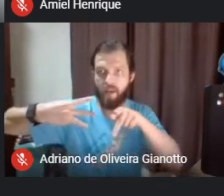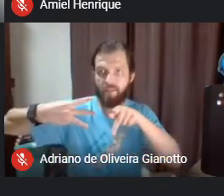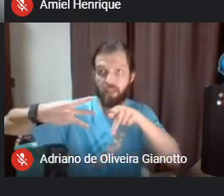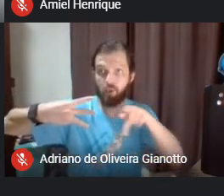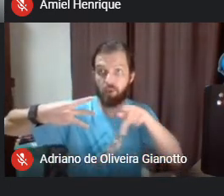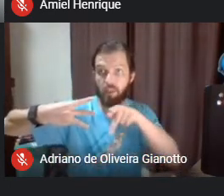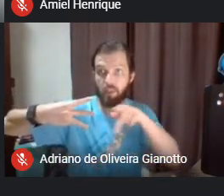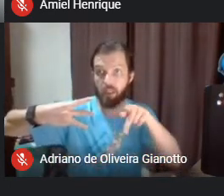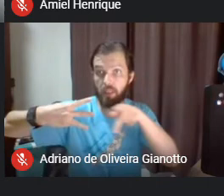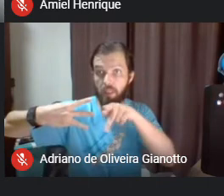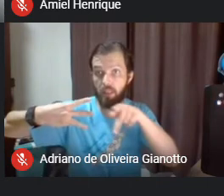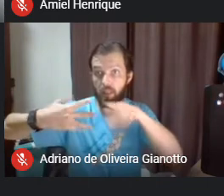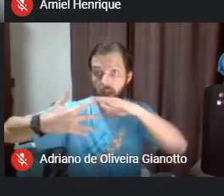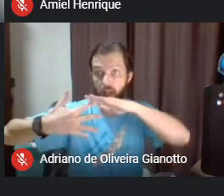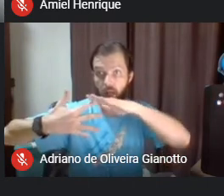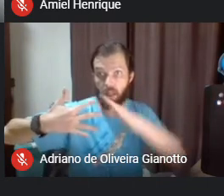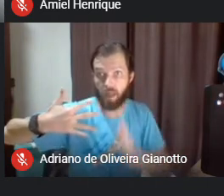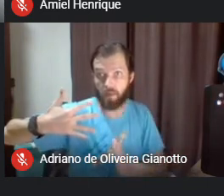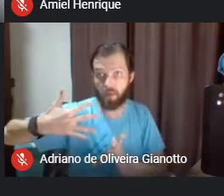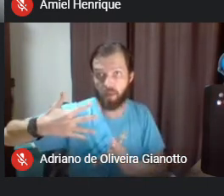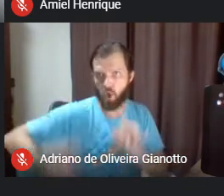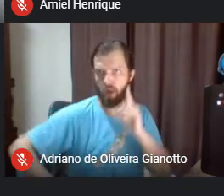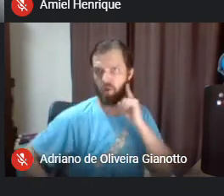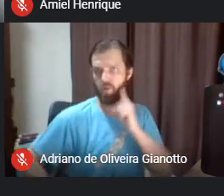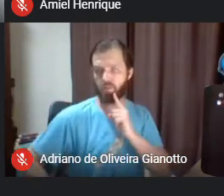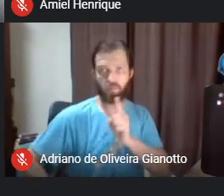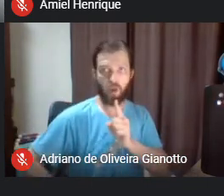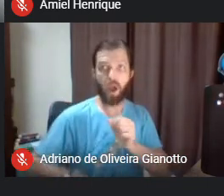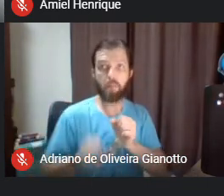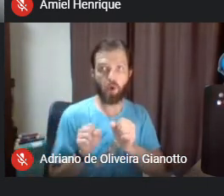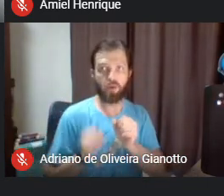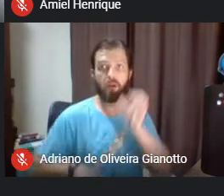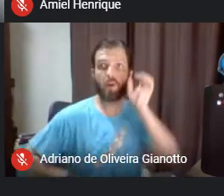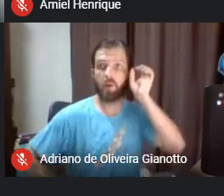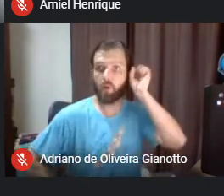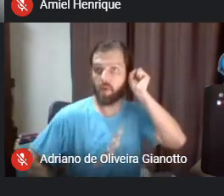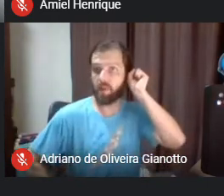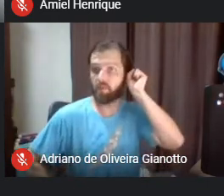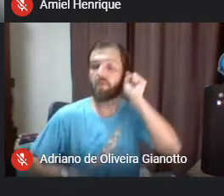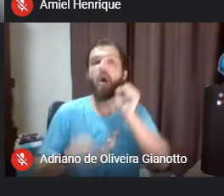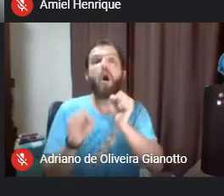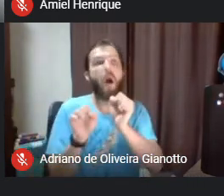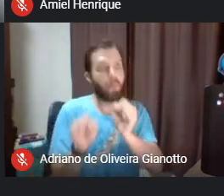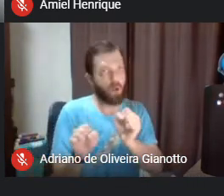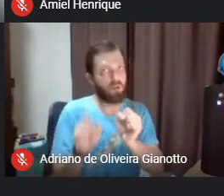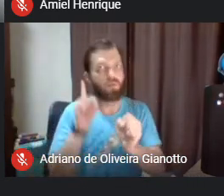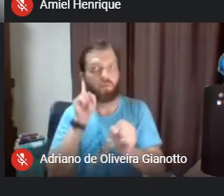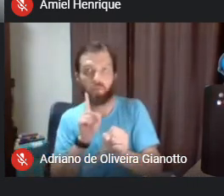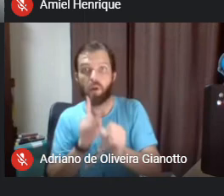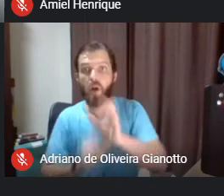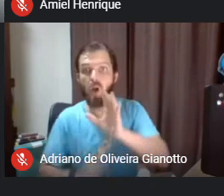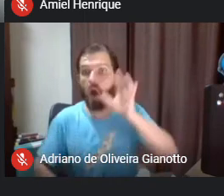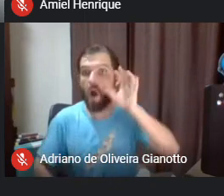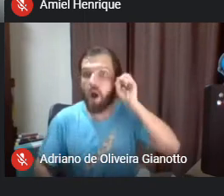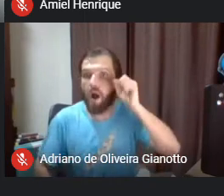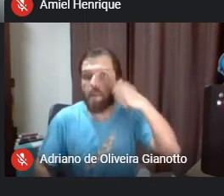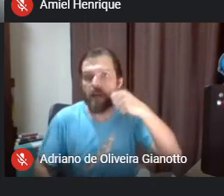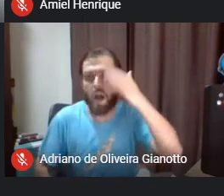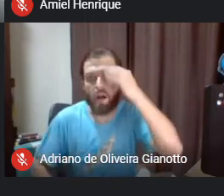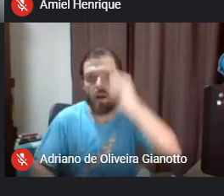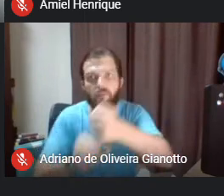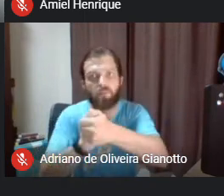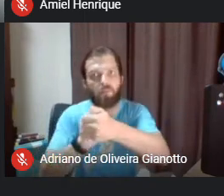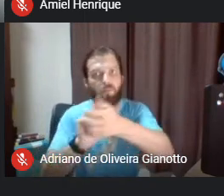tem 3, né? Temos professor de Libras, né? Ele pode, não só necessariamente